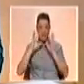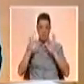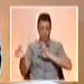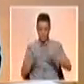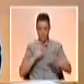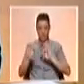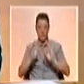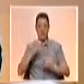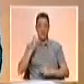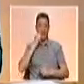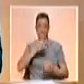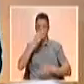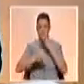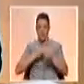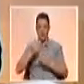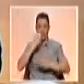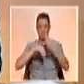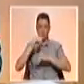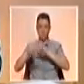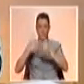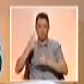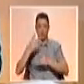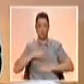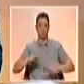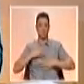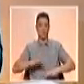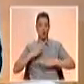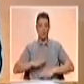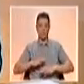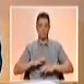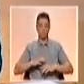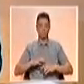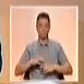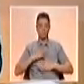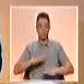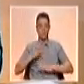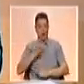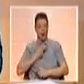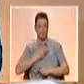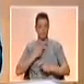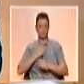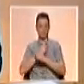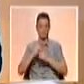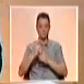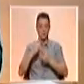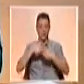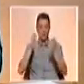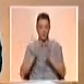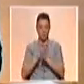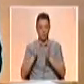quem fala da alimentação fala da utilização da roupa. Porque não usar mais tempo? Porque depois é tudo um ciclo